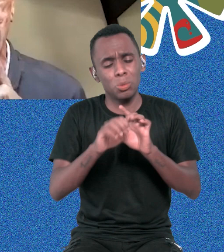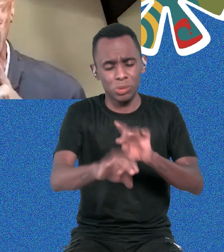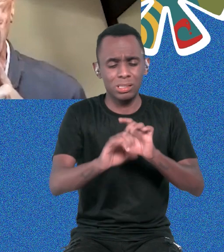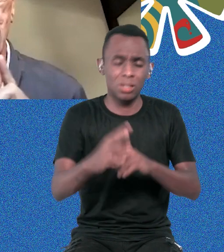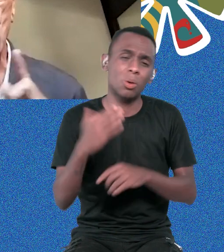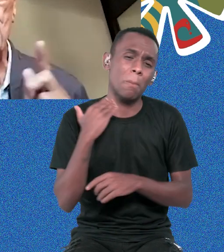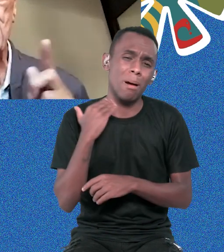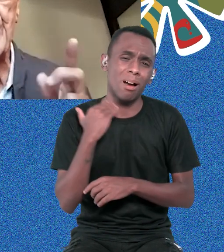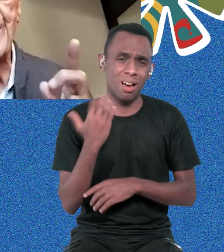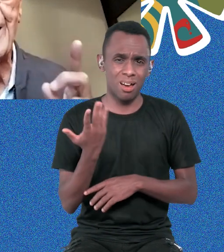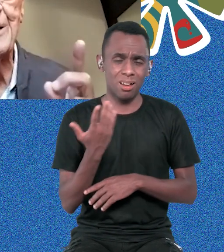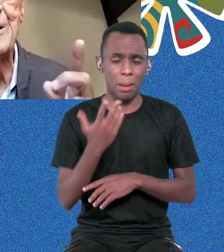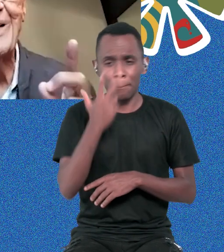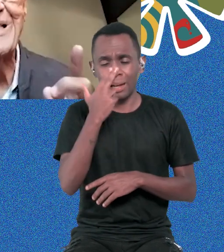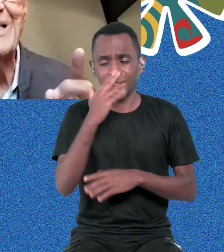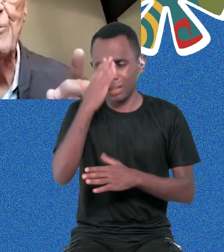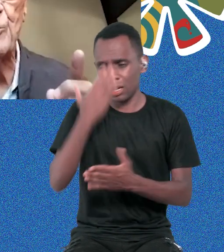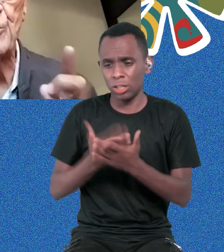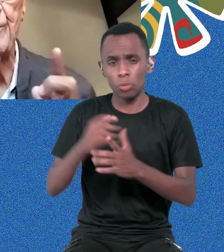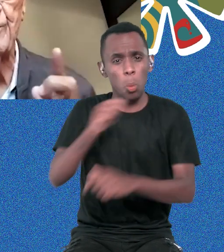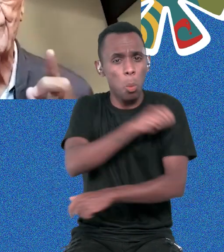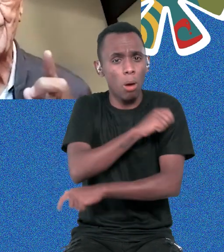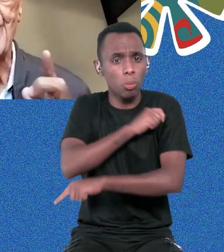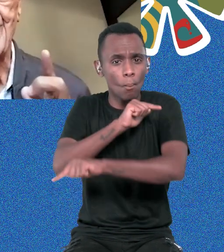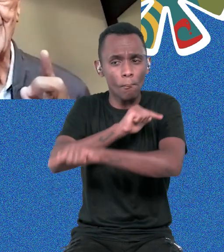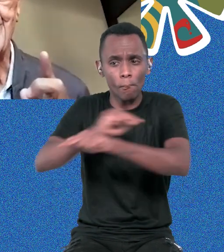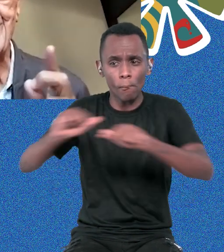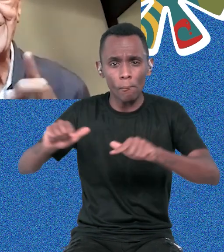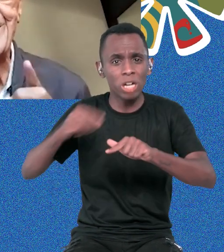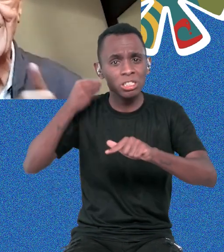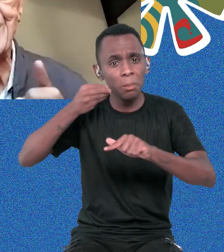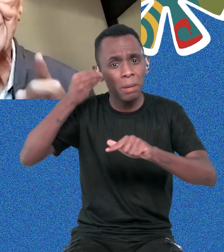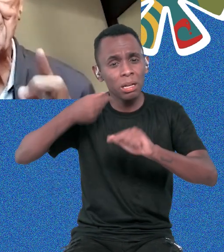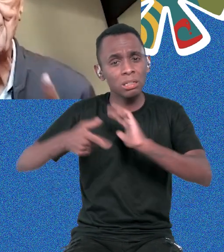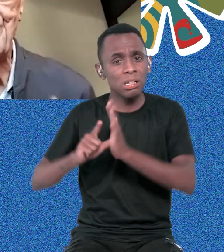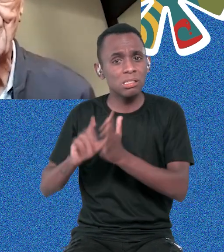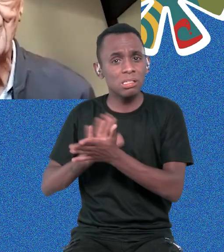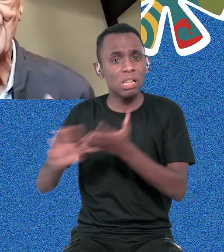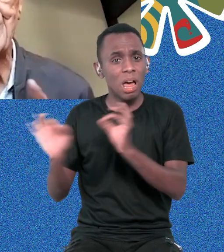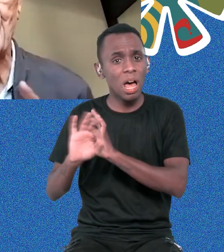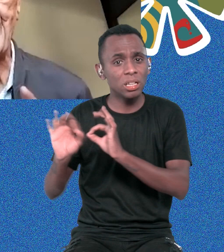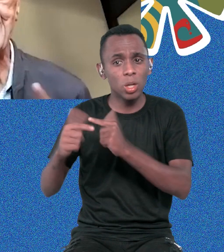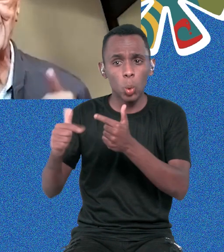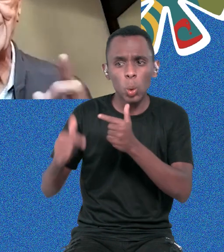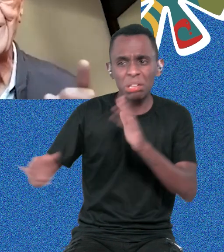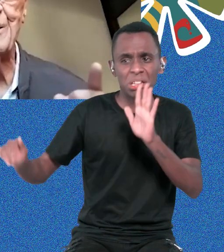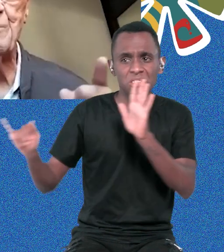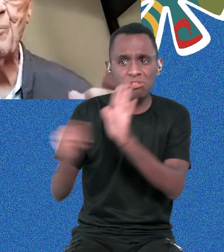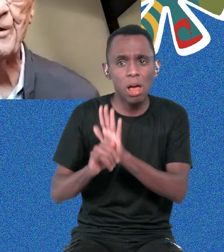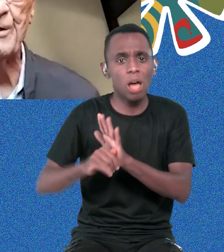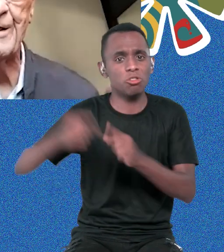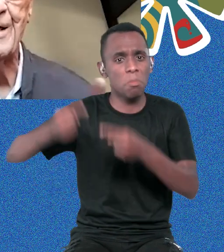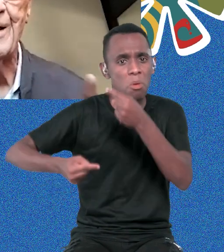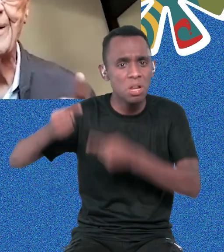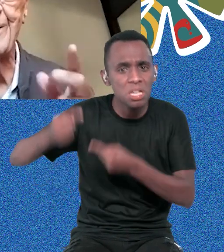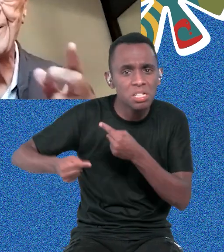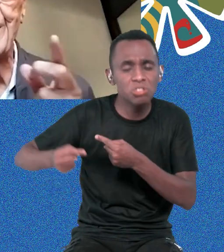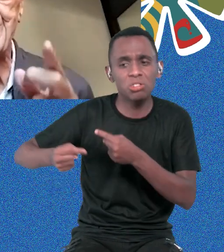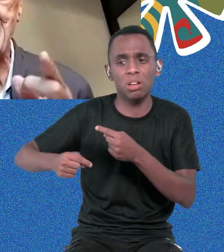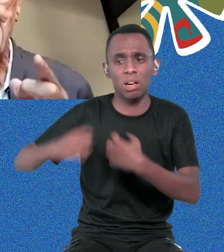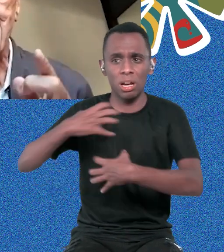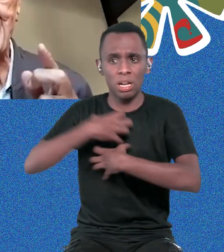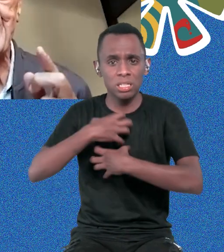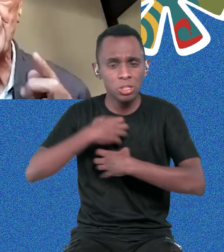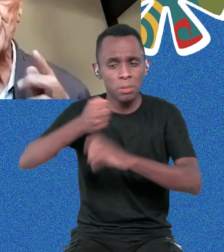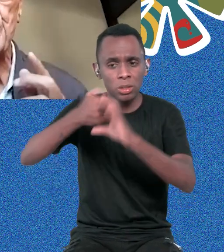bancária, que considera eles vazios de identidades nacionais, de identidades políticas,